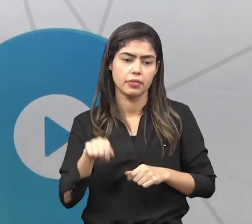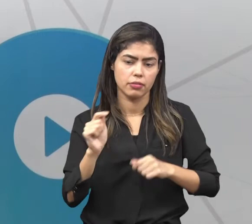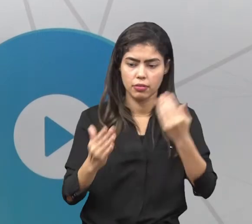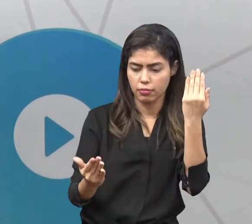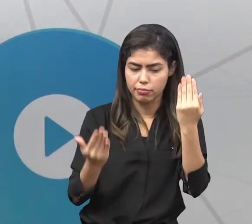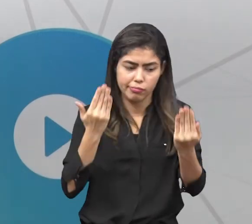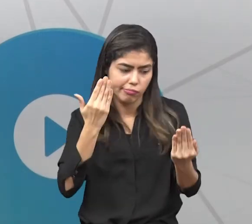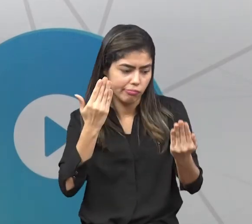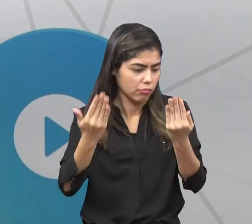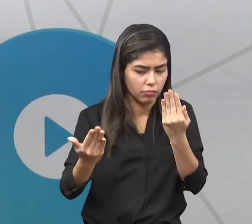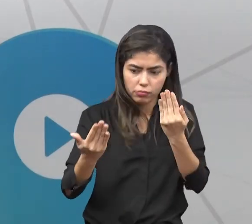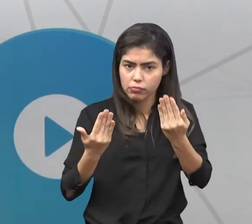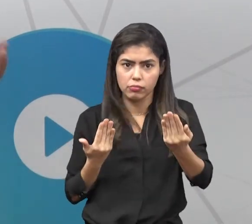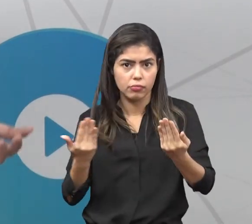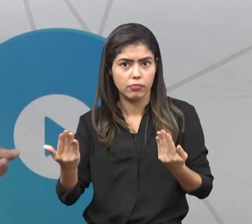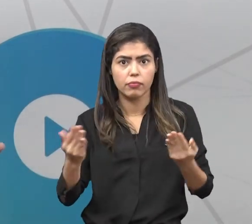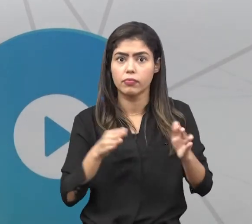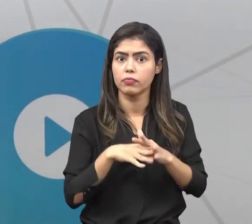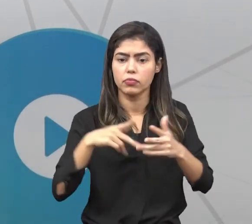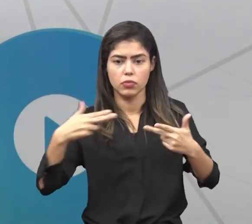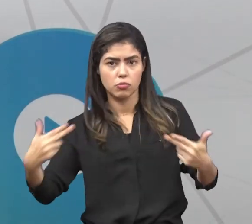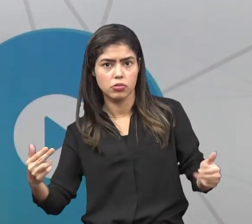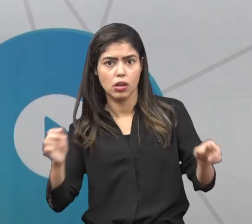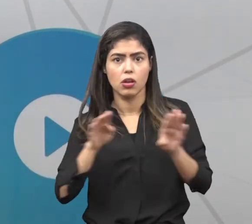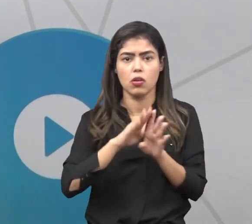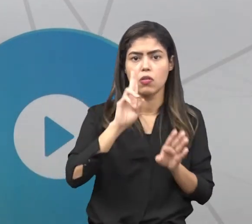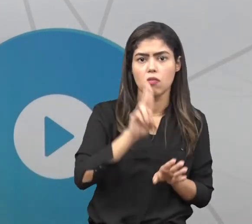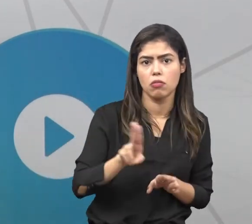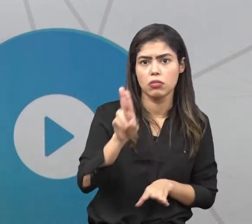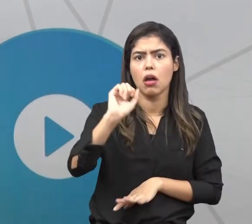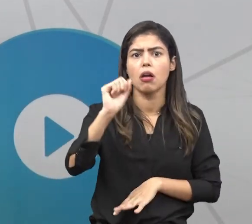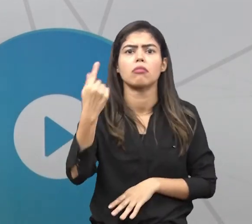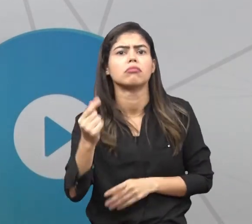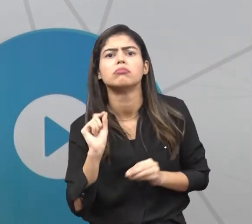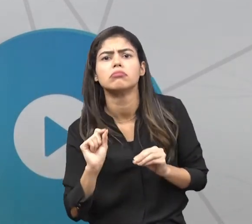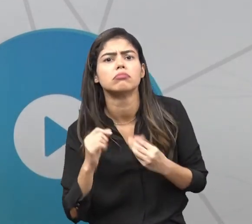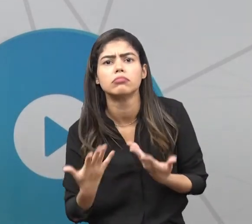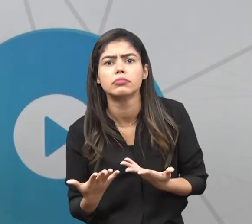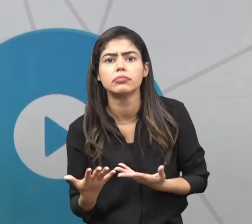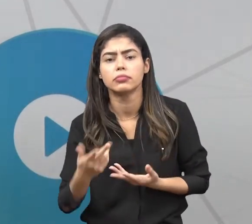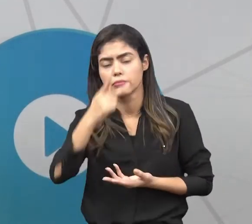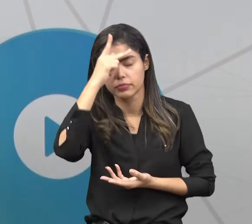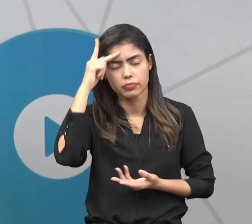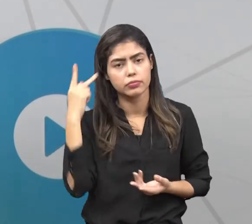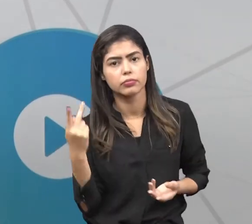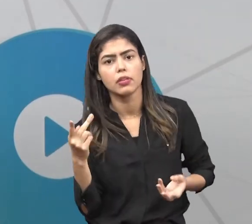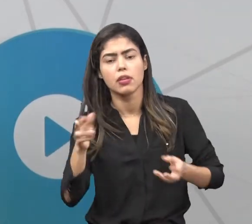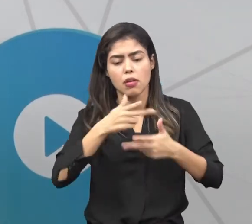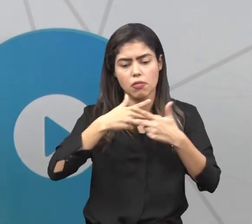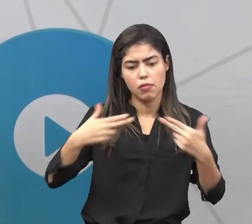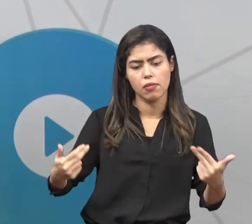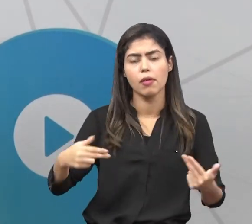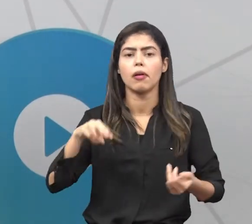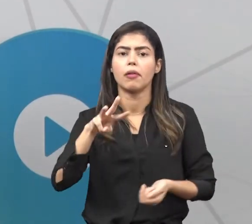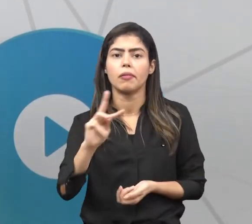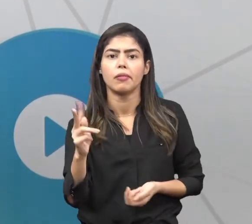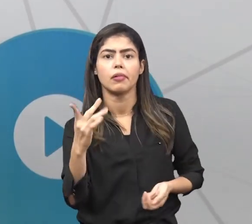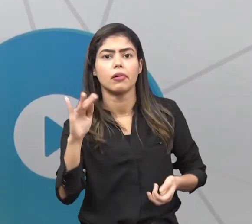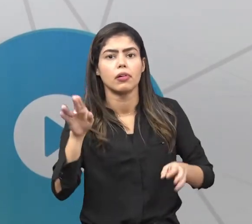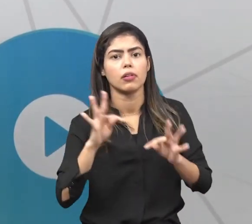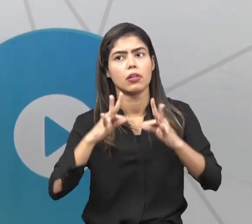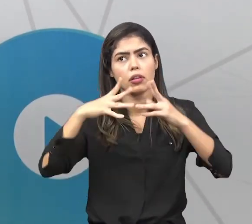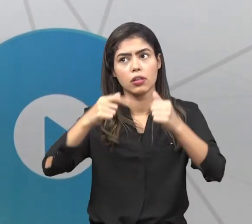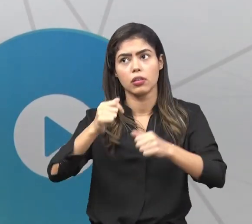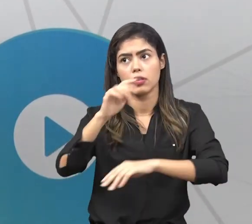naquela dúvida se é whose, é objeto, eu vou usar o whom, se é pessoa, se é coisa, eu vou usar o which. Não, o